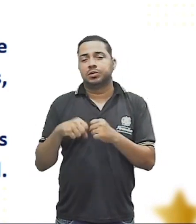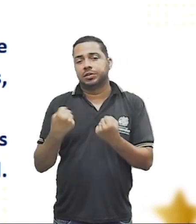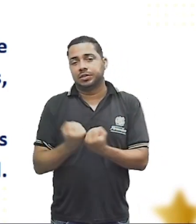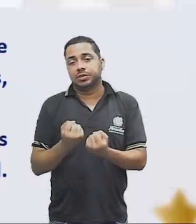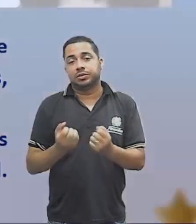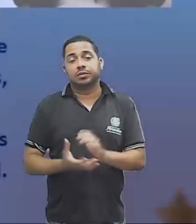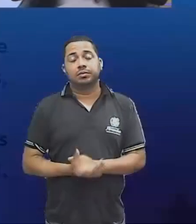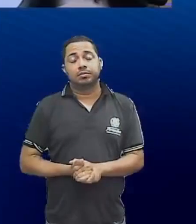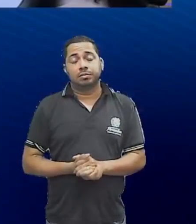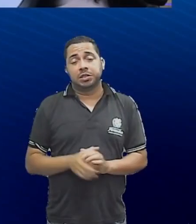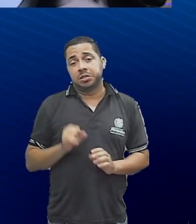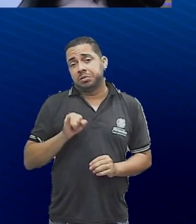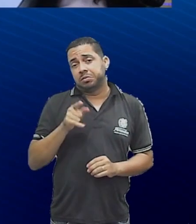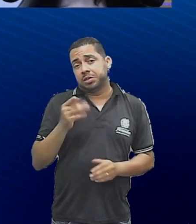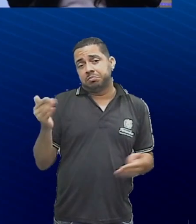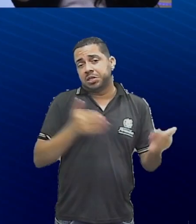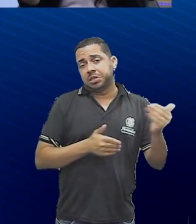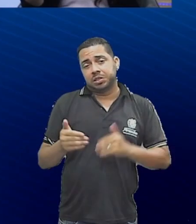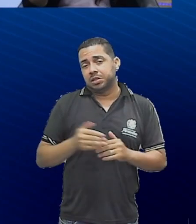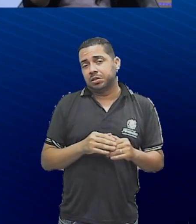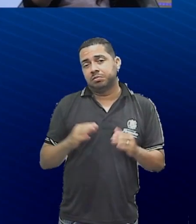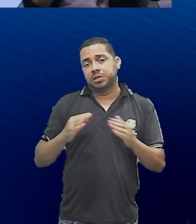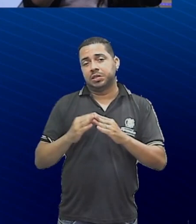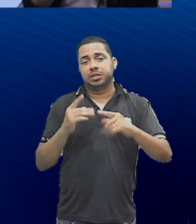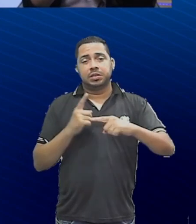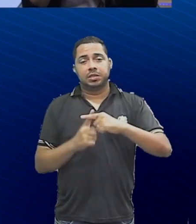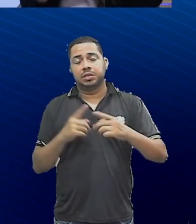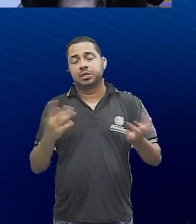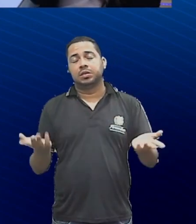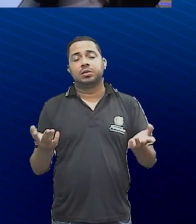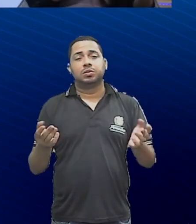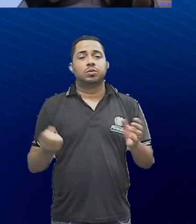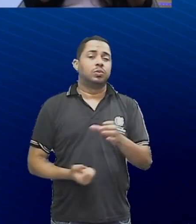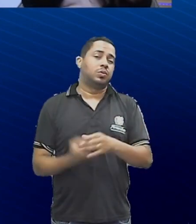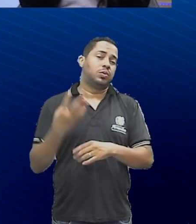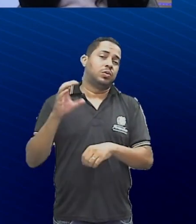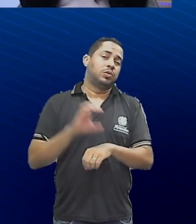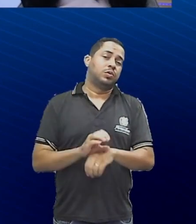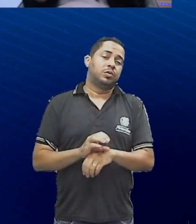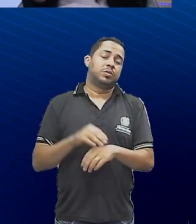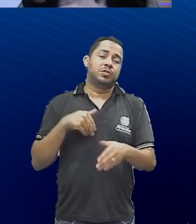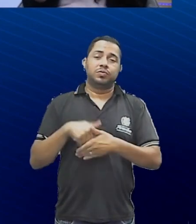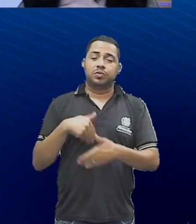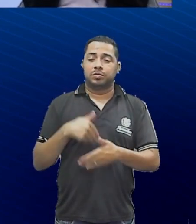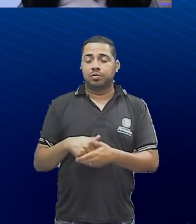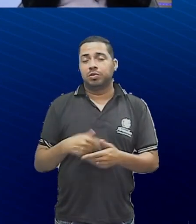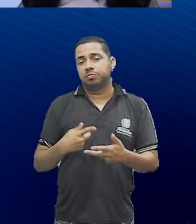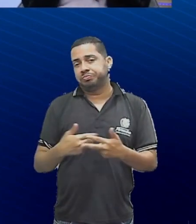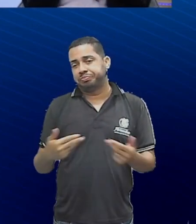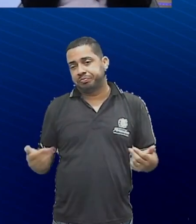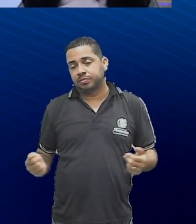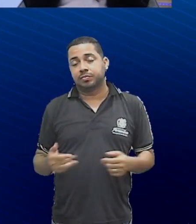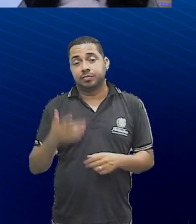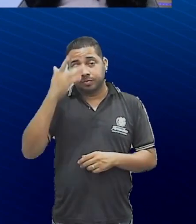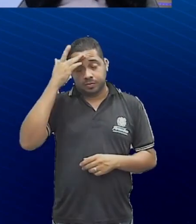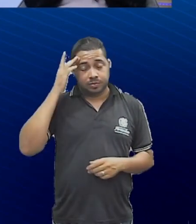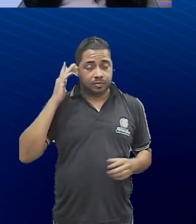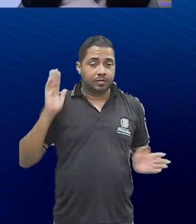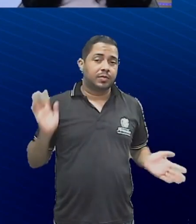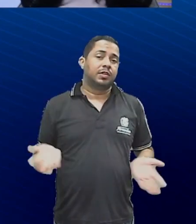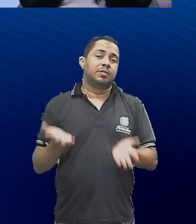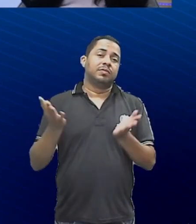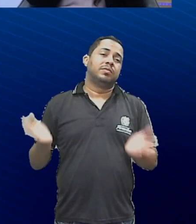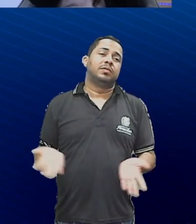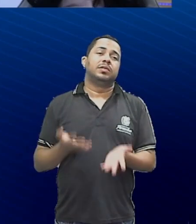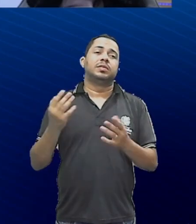sociais, se você participa de alguma igreja, de algum clube de futebol, e etc. São pessoas que vão influenciar